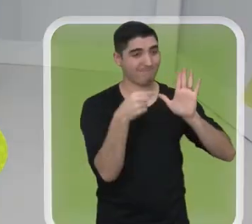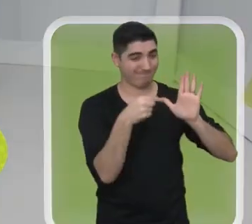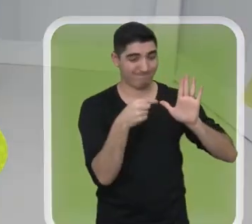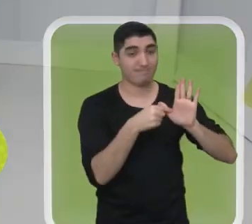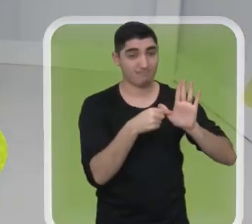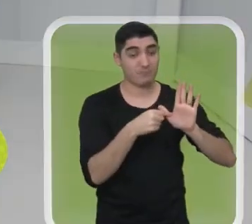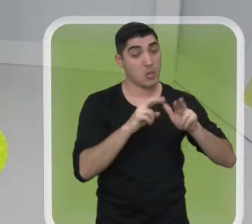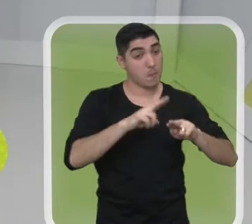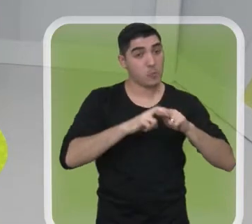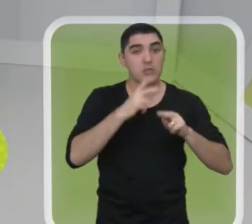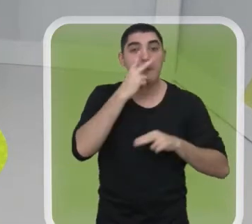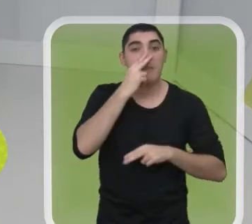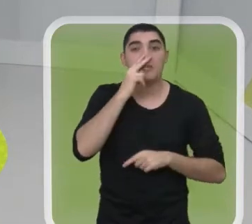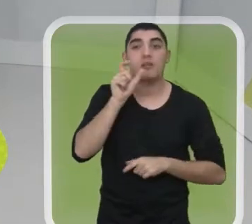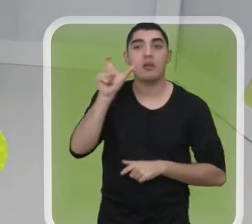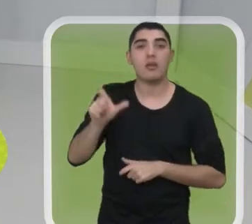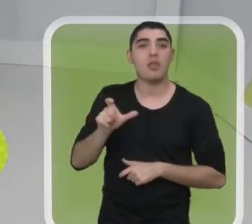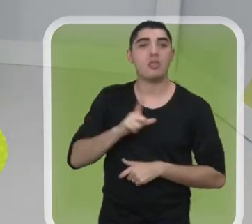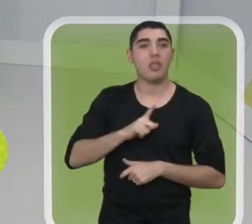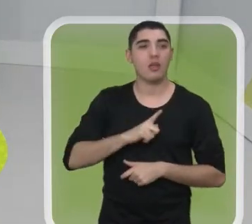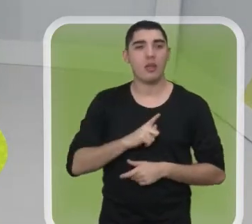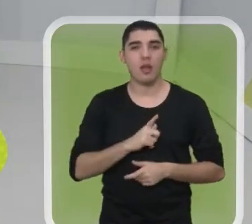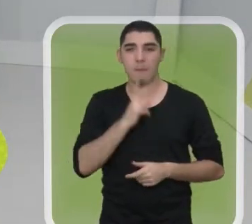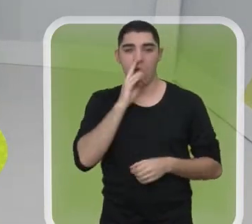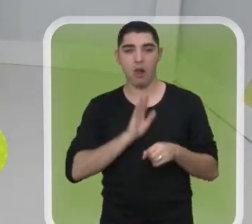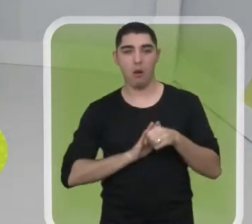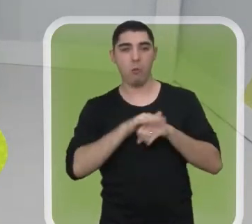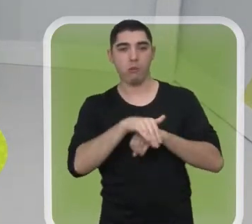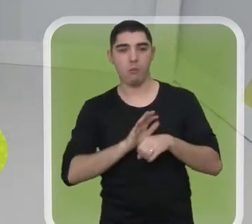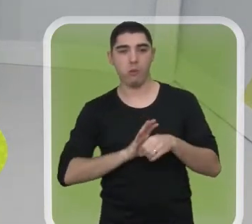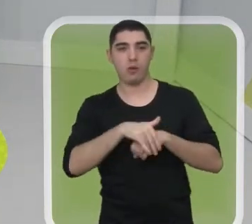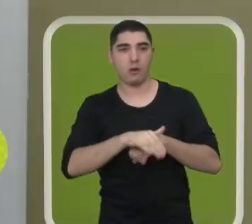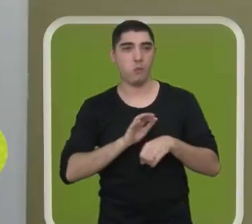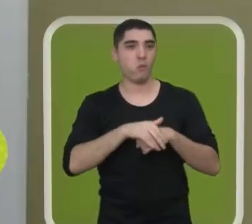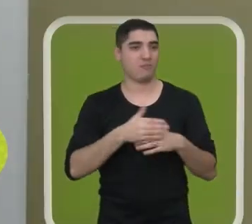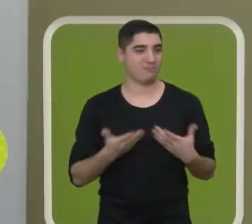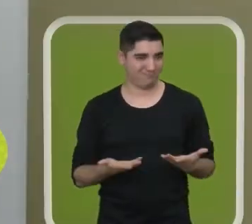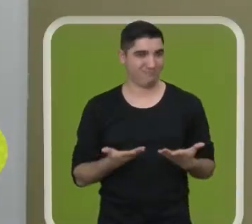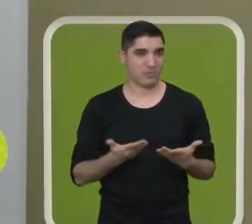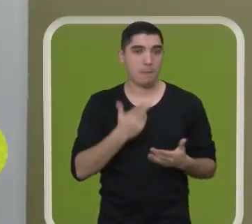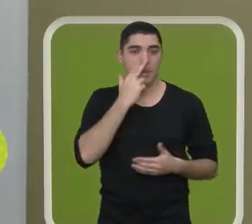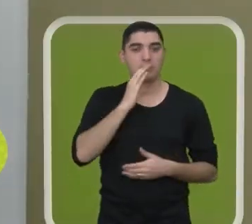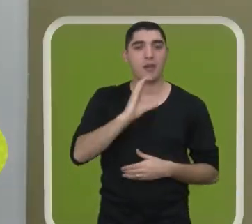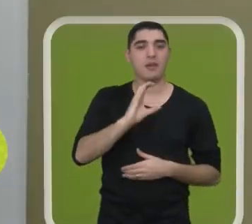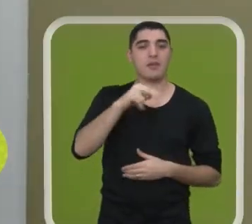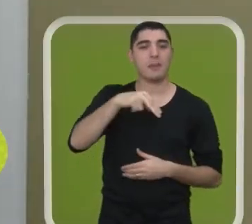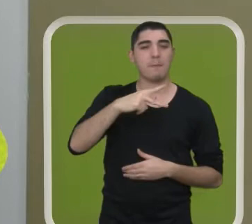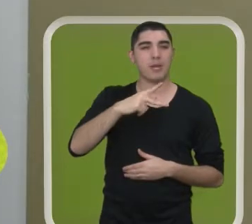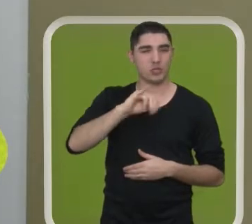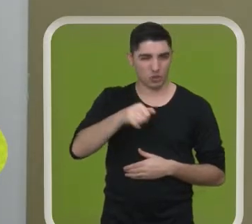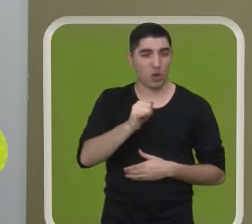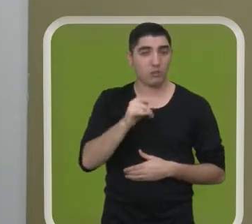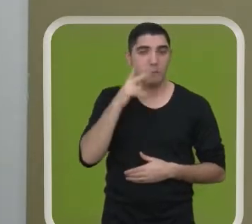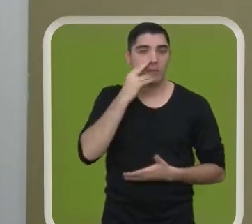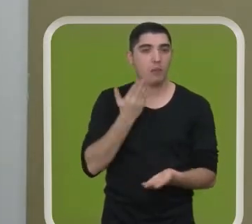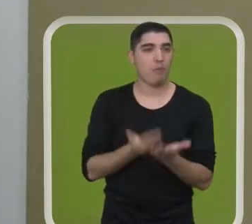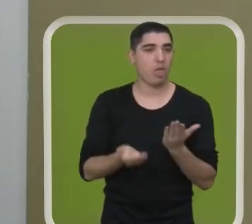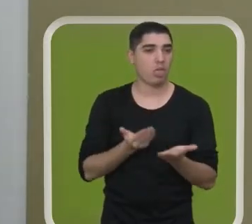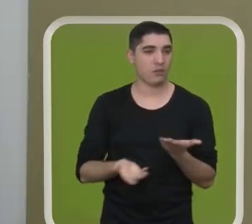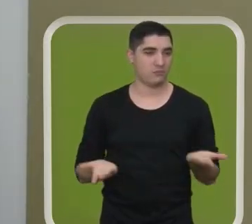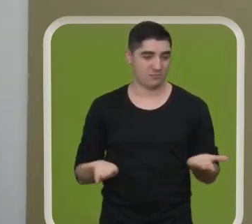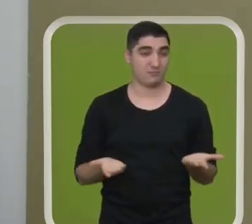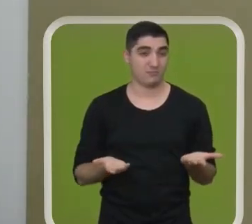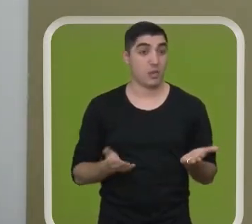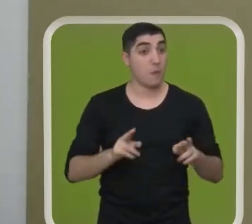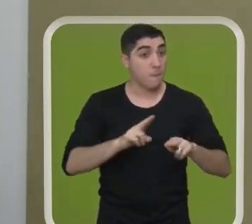por matar a galinha, né? Daí você não tem mais ovo. Você acaba por matar aquele CNPJ. Então, essa é a grande inteligência